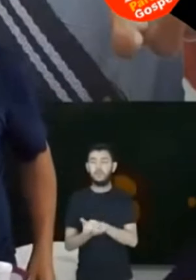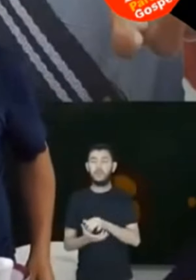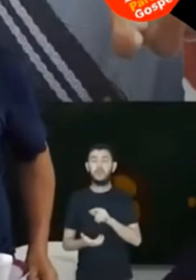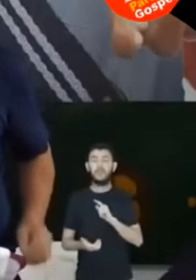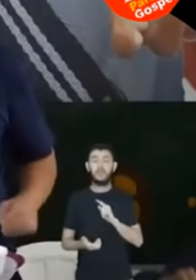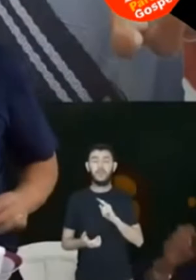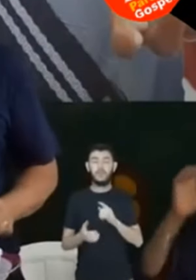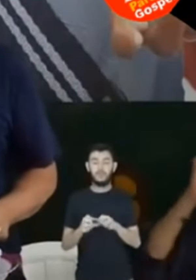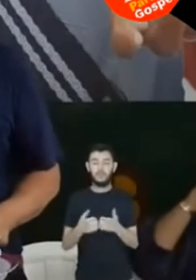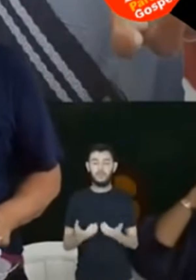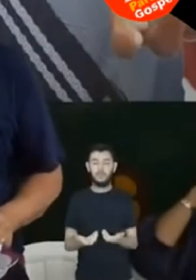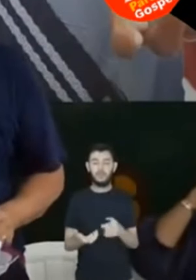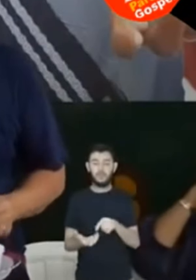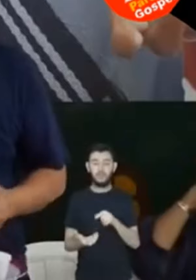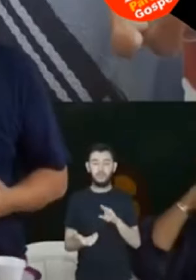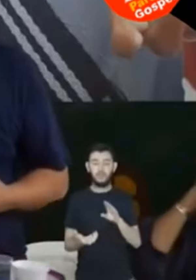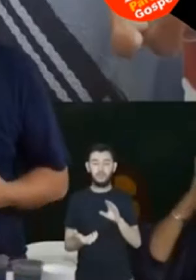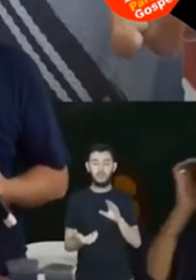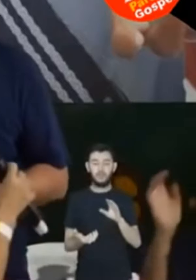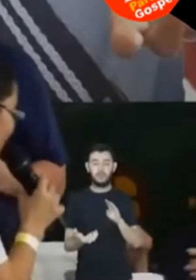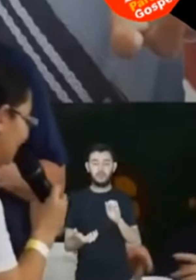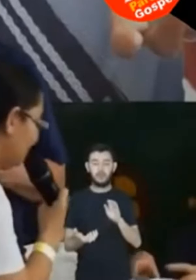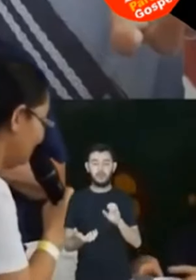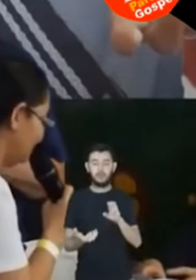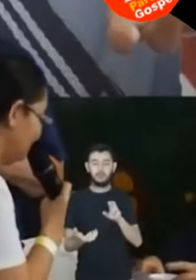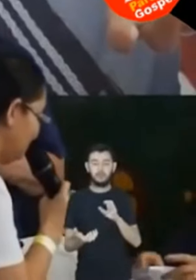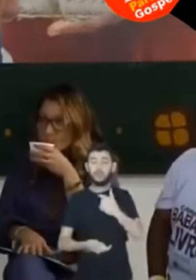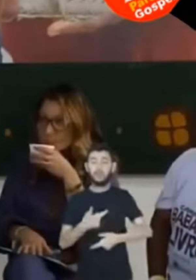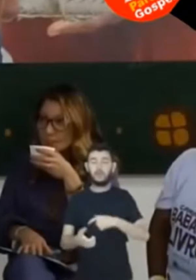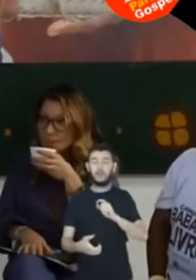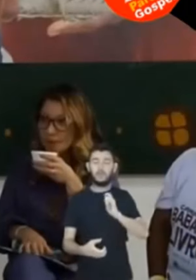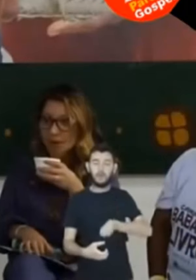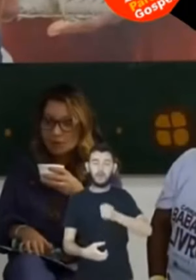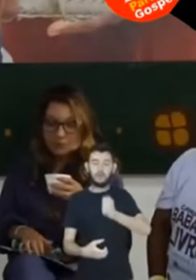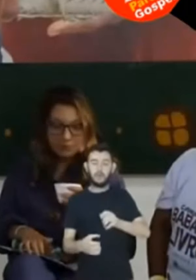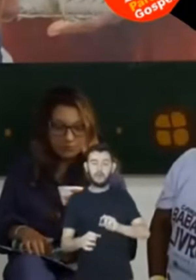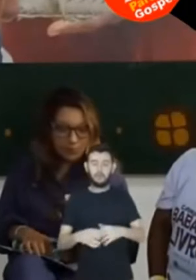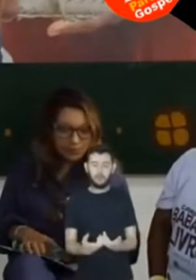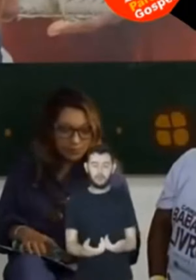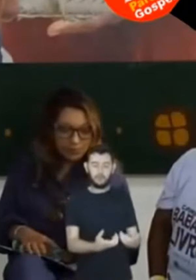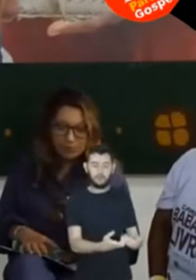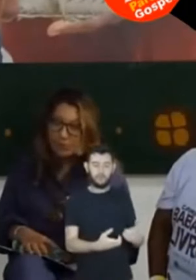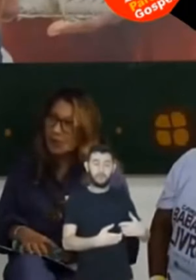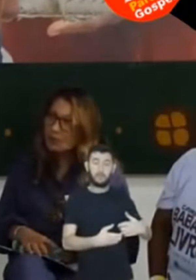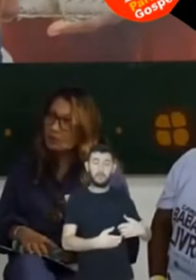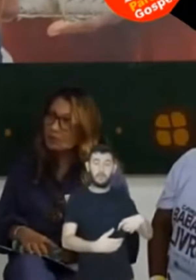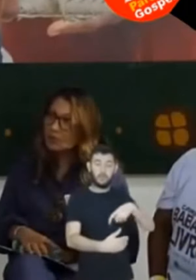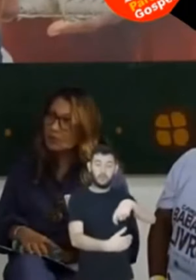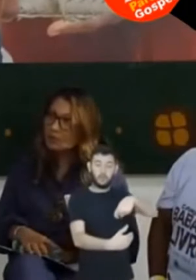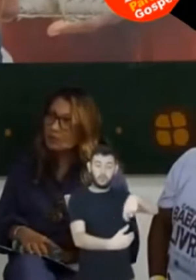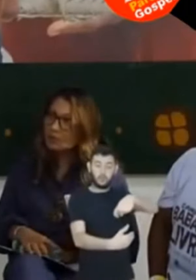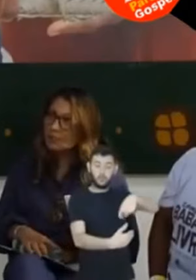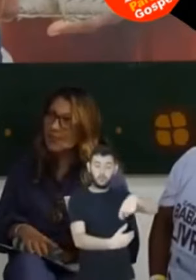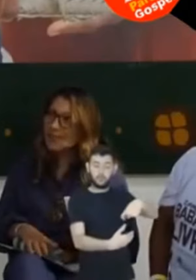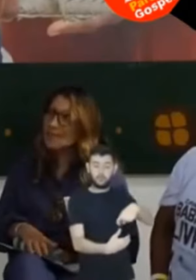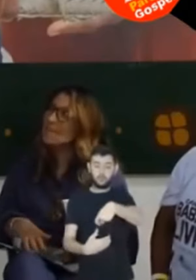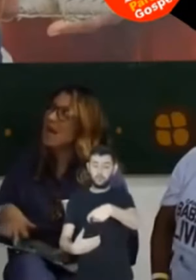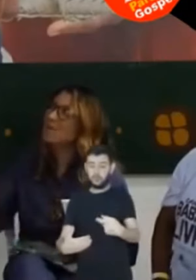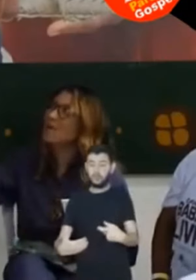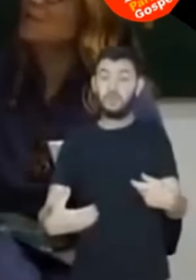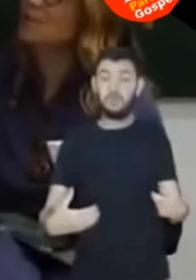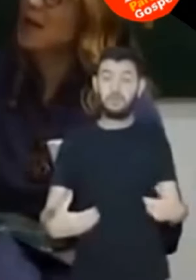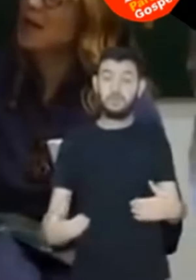Coco Babassu. Lula, Janja. E é a Viagra do Sertão, dizendo a Sandra.